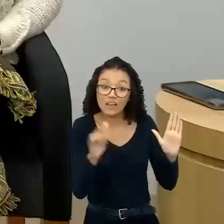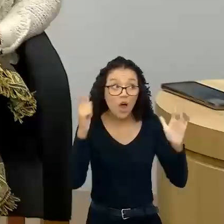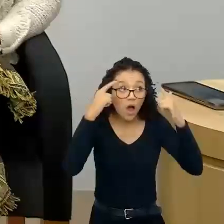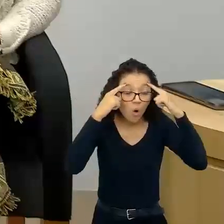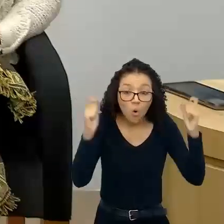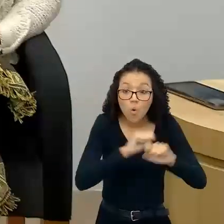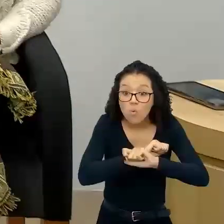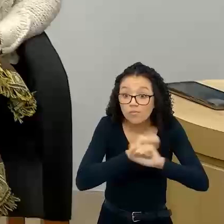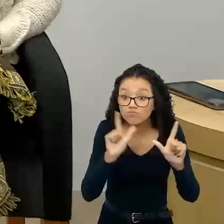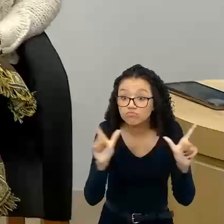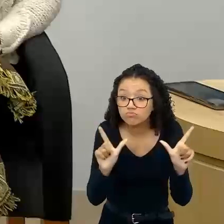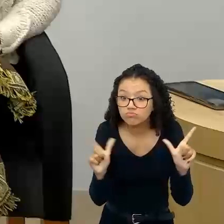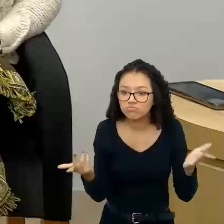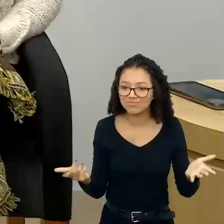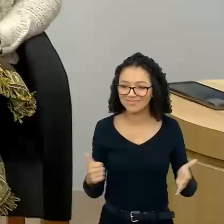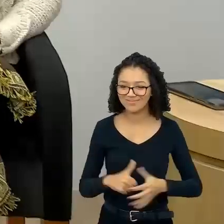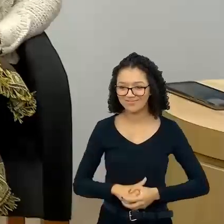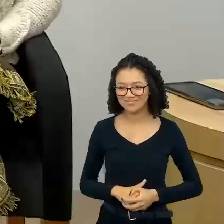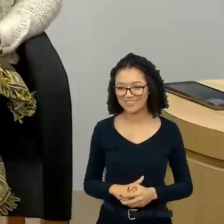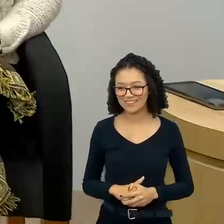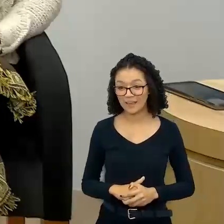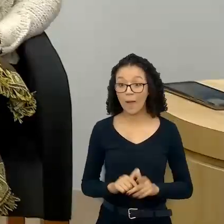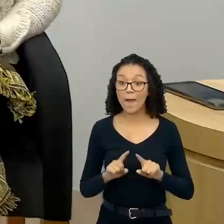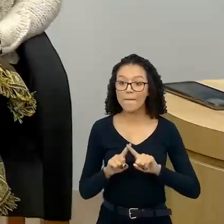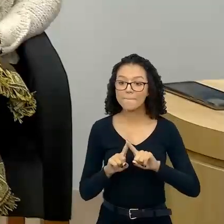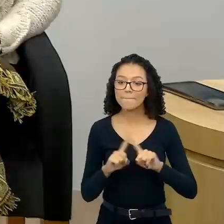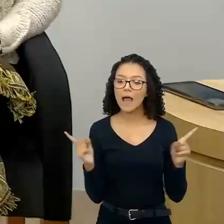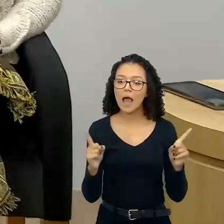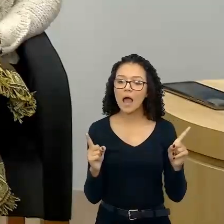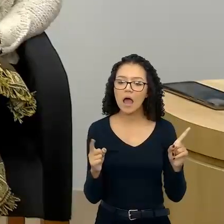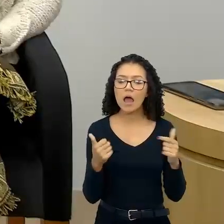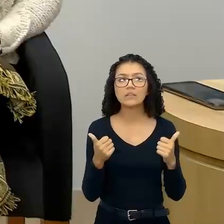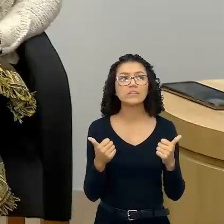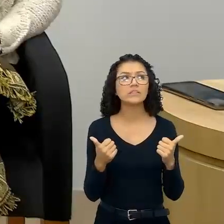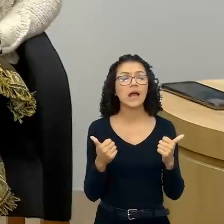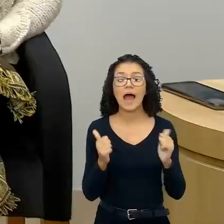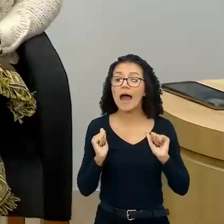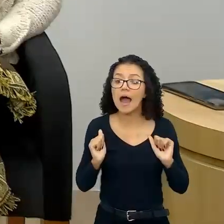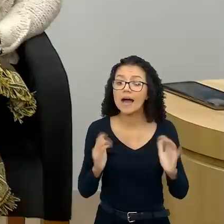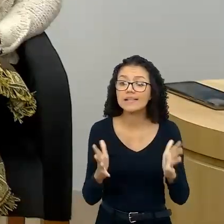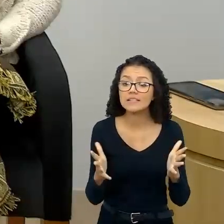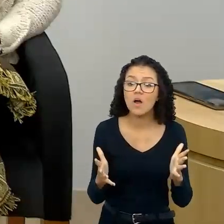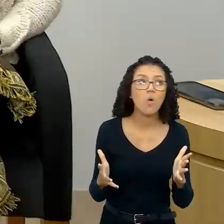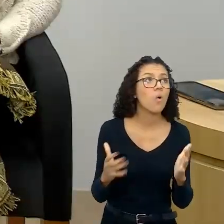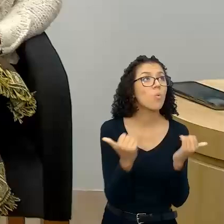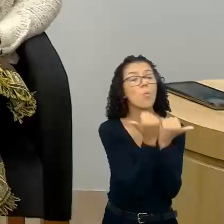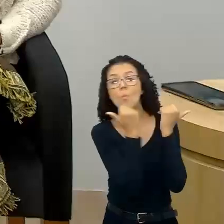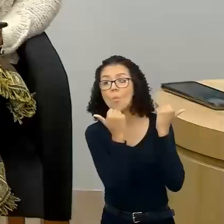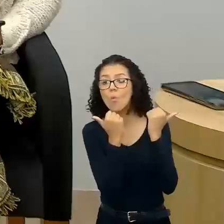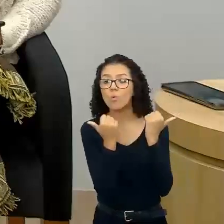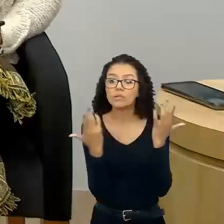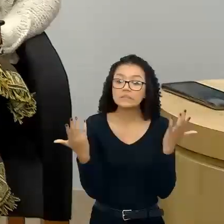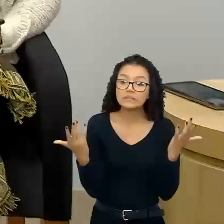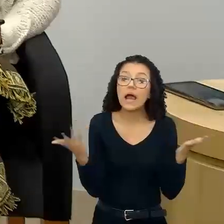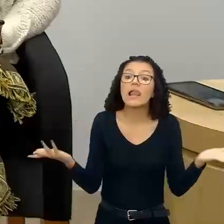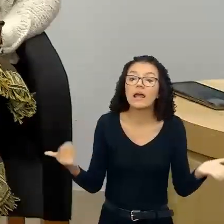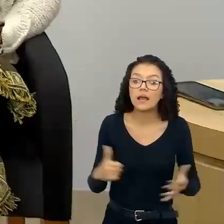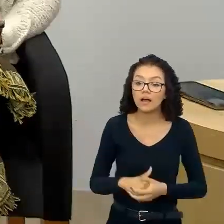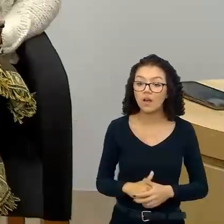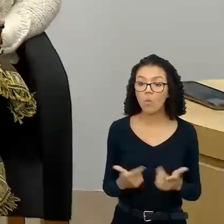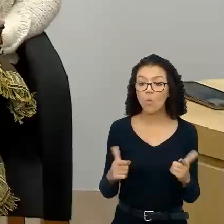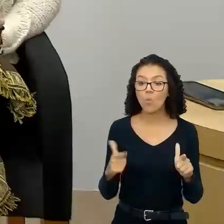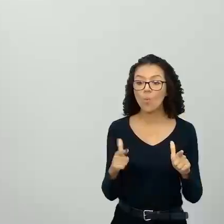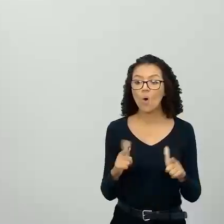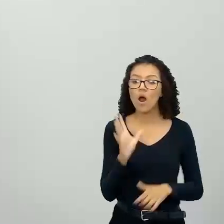das diversidades todas, só que a ação ela ainda é lenta, ela ainda vai na